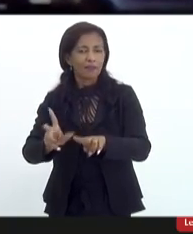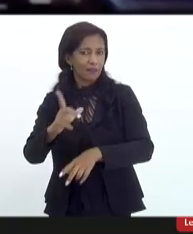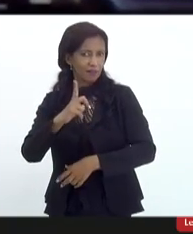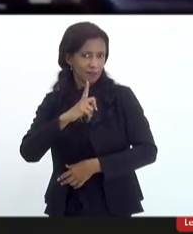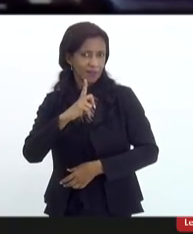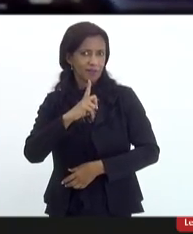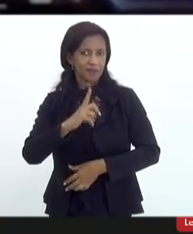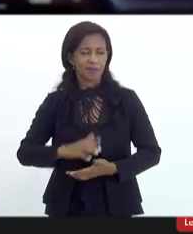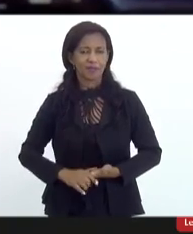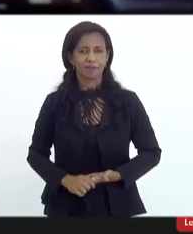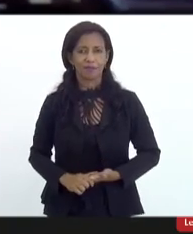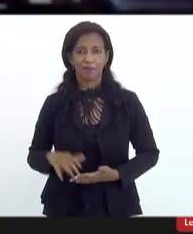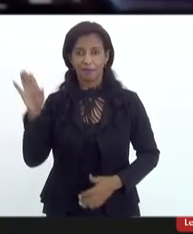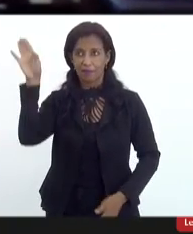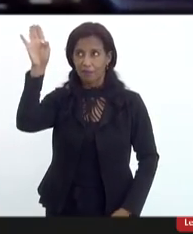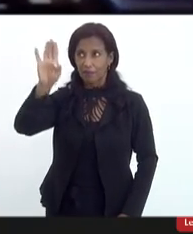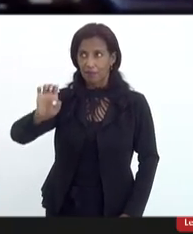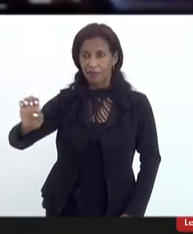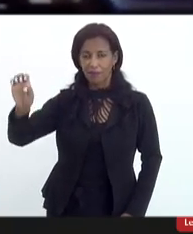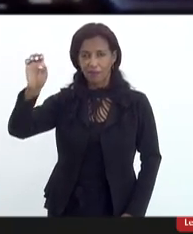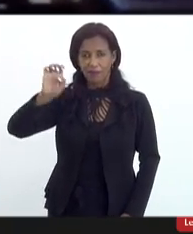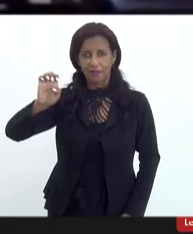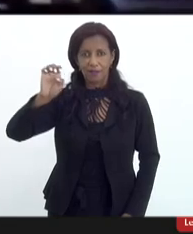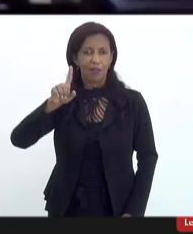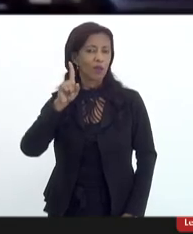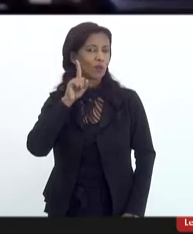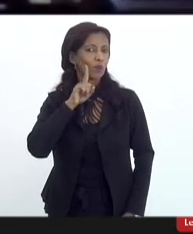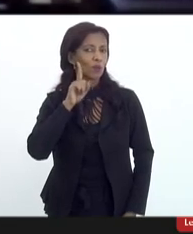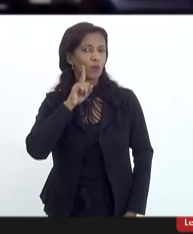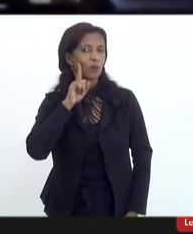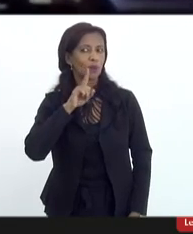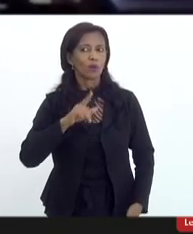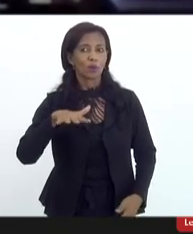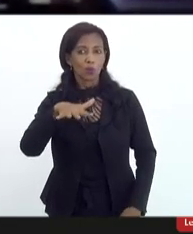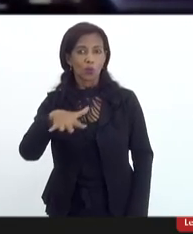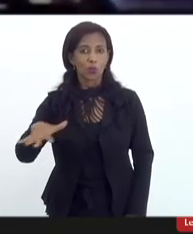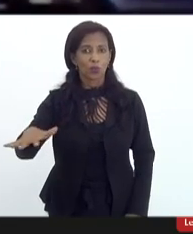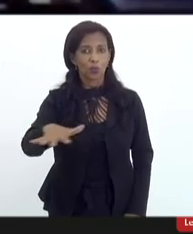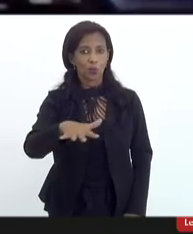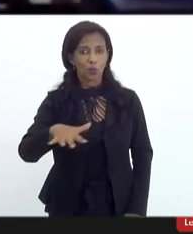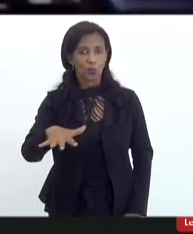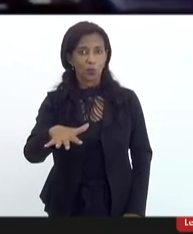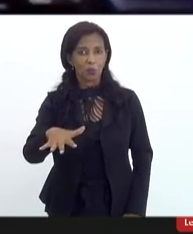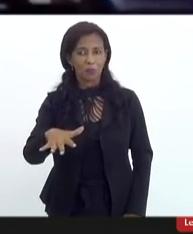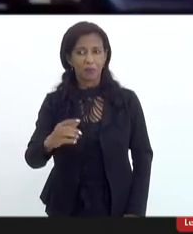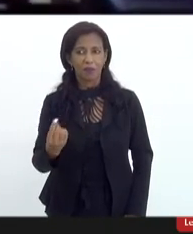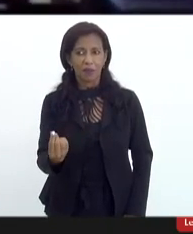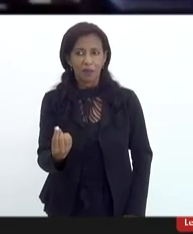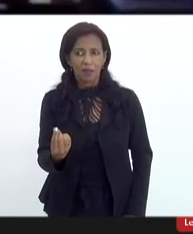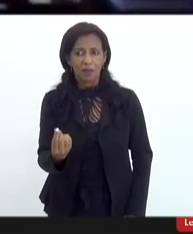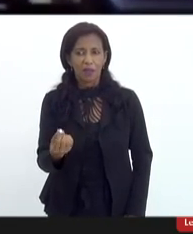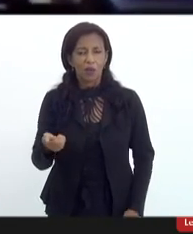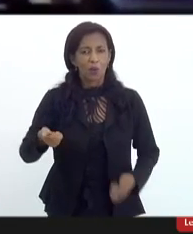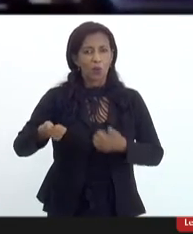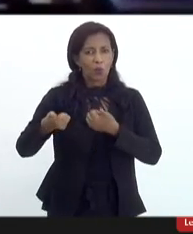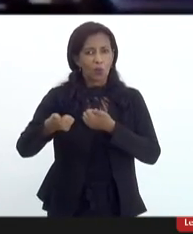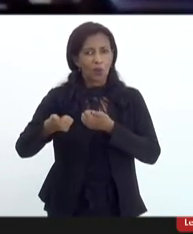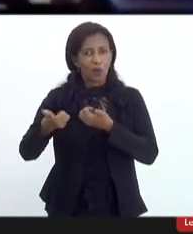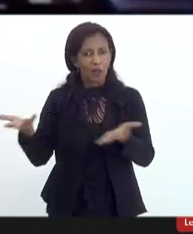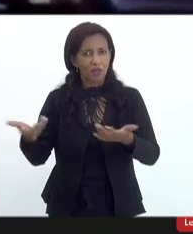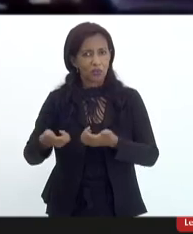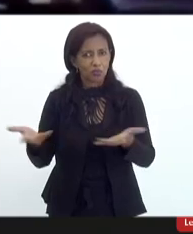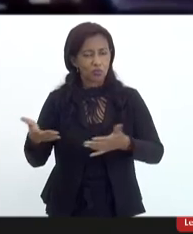tem na Europa e nos Estados Unidos de que o território é um lugar para ser conquistado, para